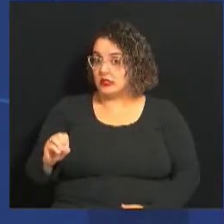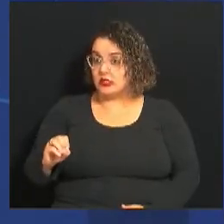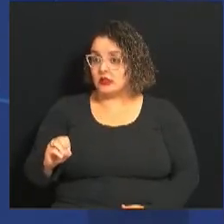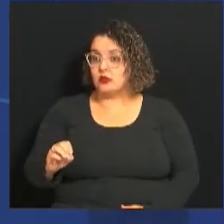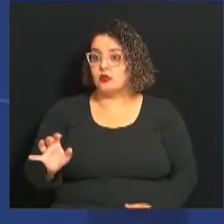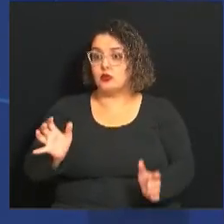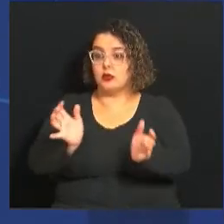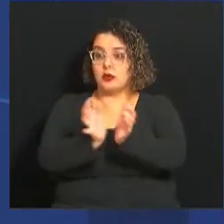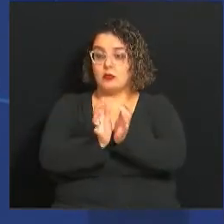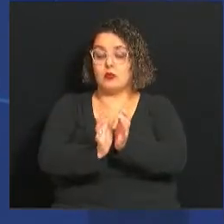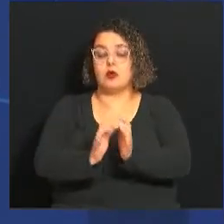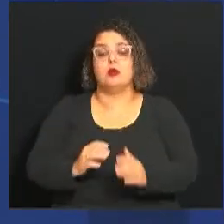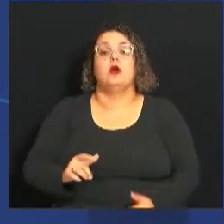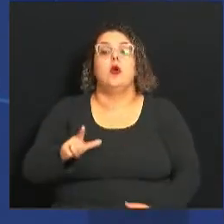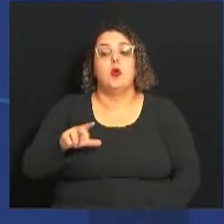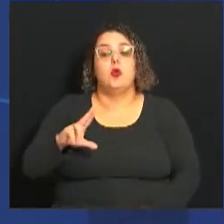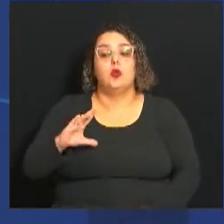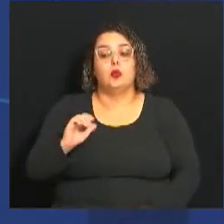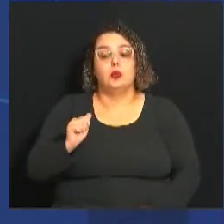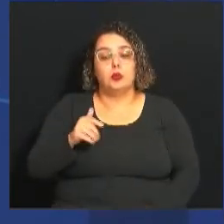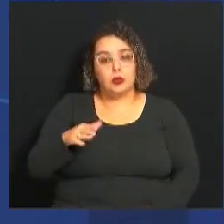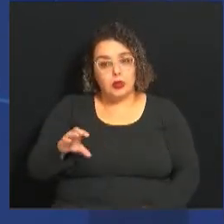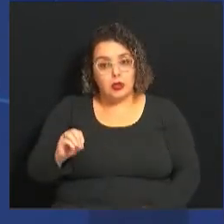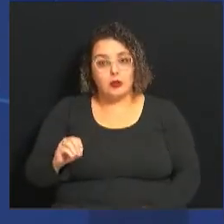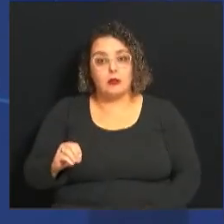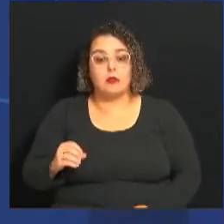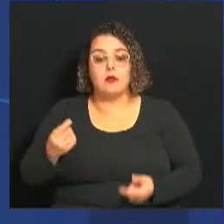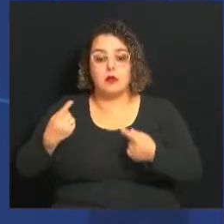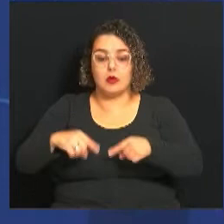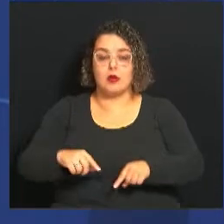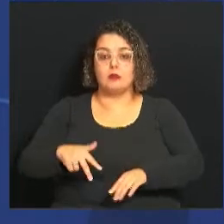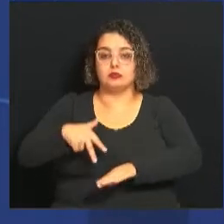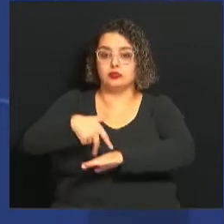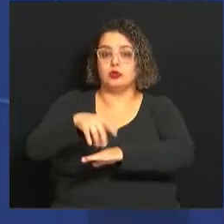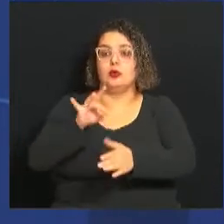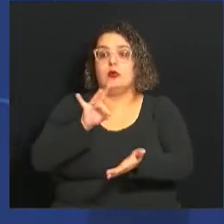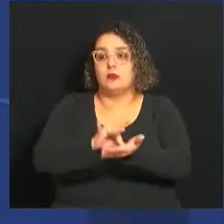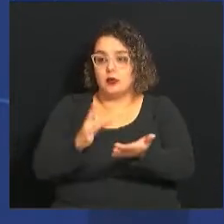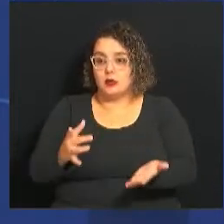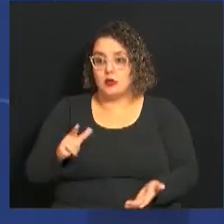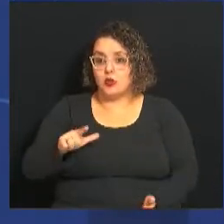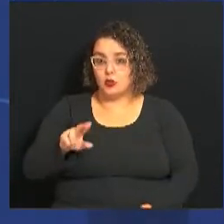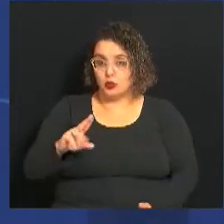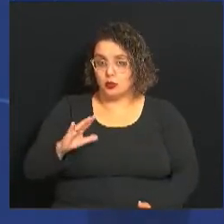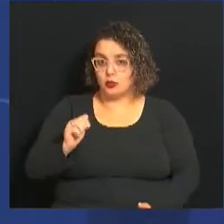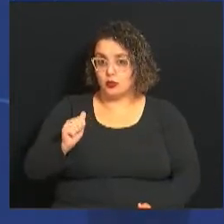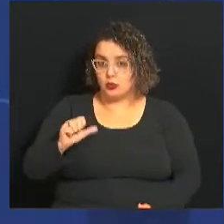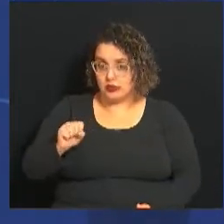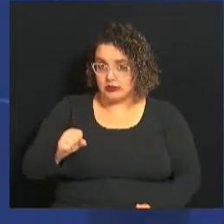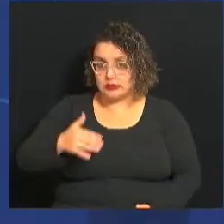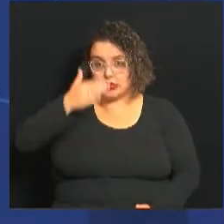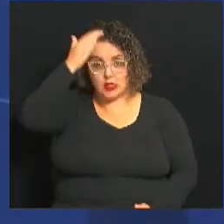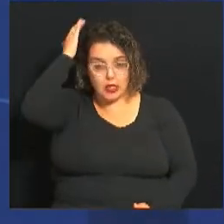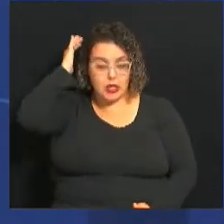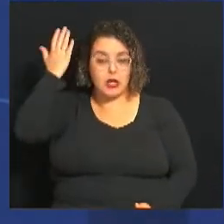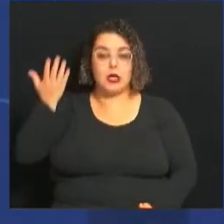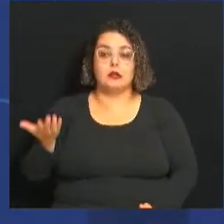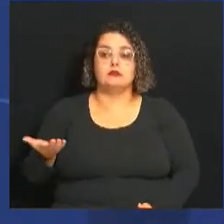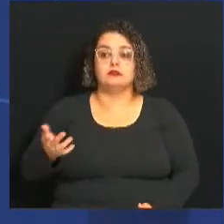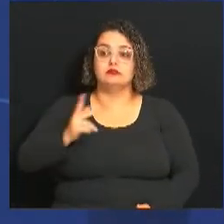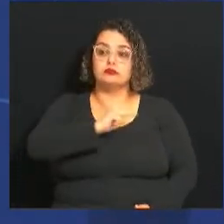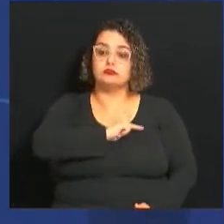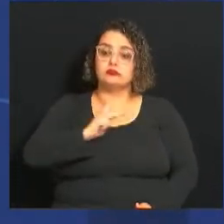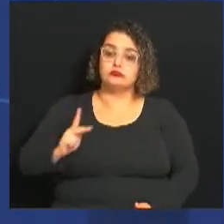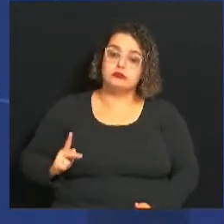Paulista. O Lucão briga por uma vaga como titular com o Nicolas Careca. E do outro lado, a Ponte chega um